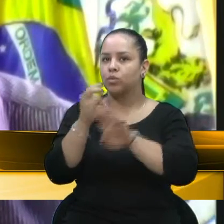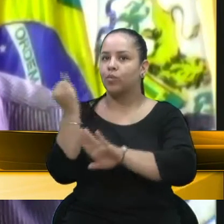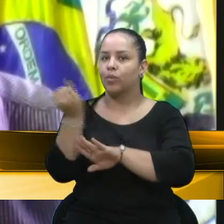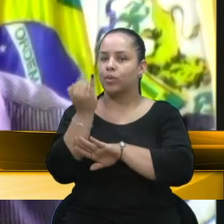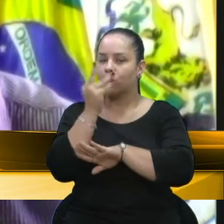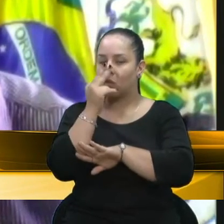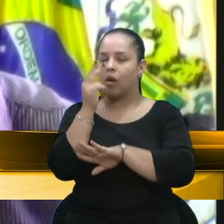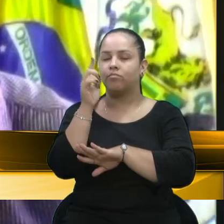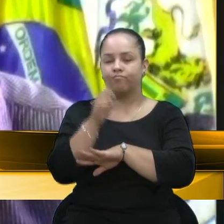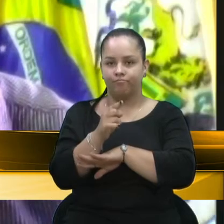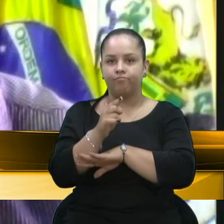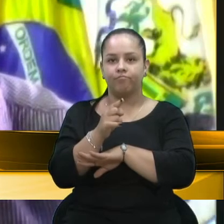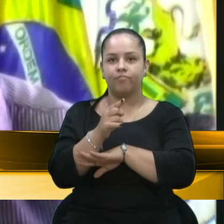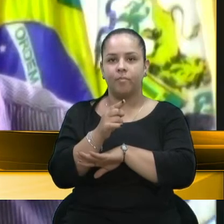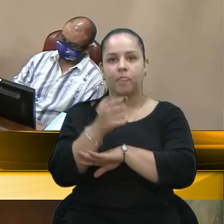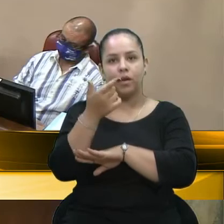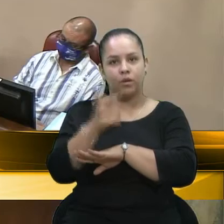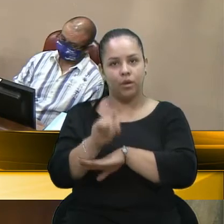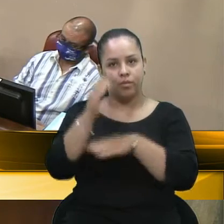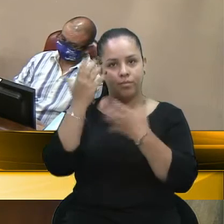uma vez. Muito obrigado.